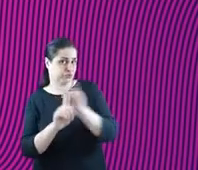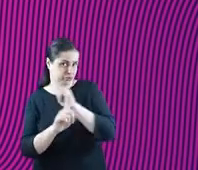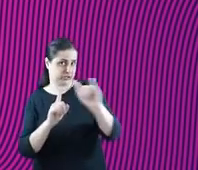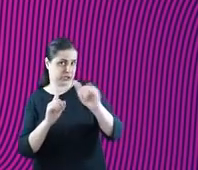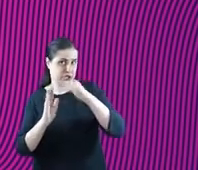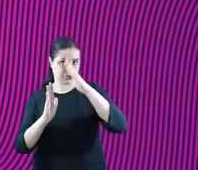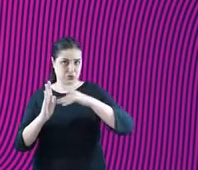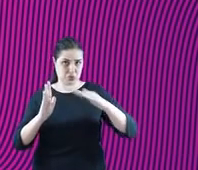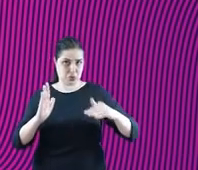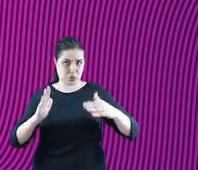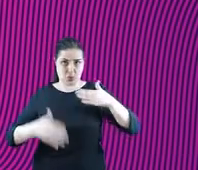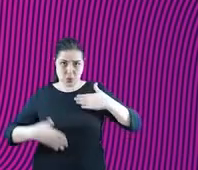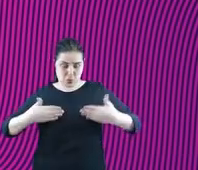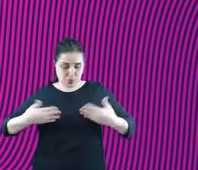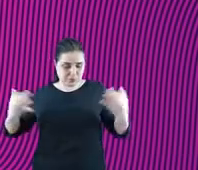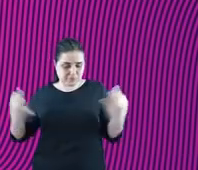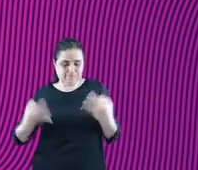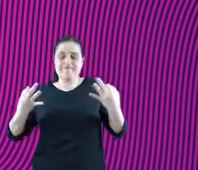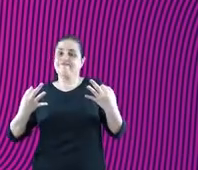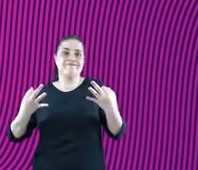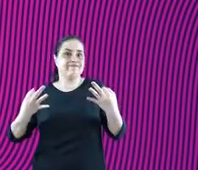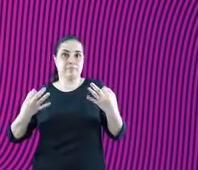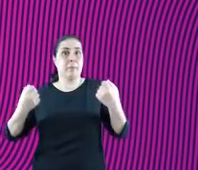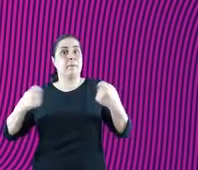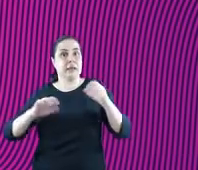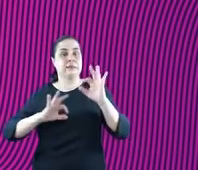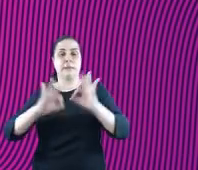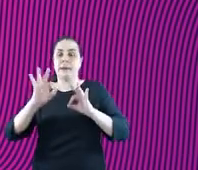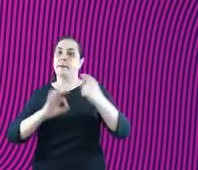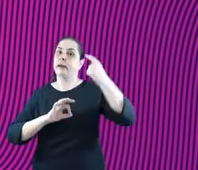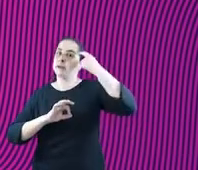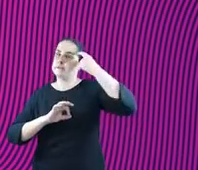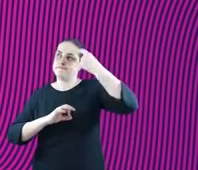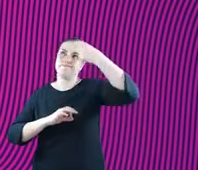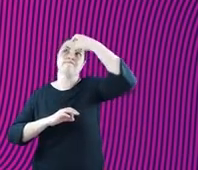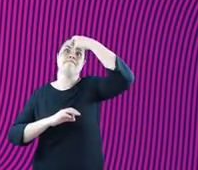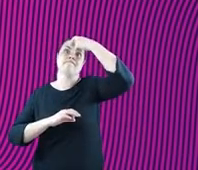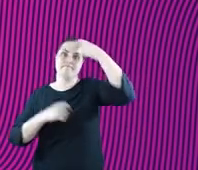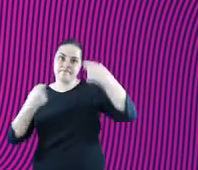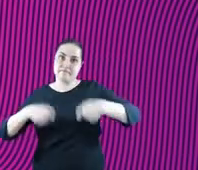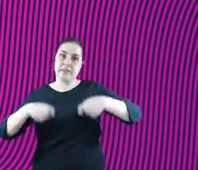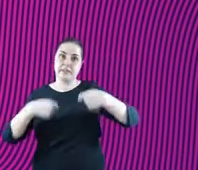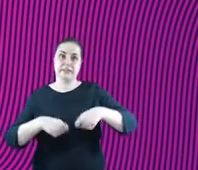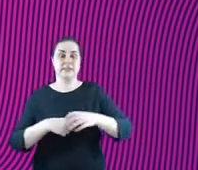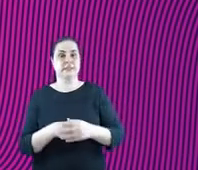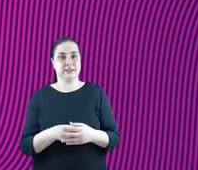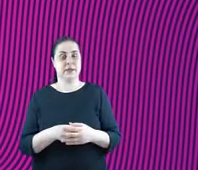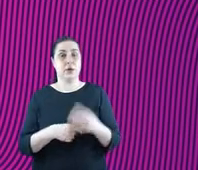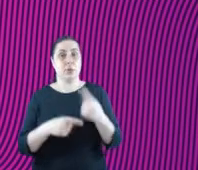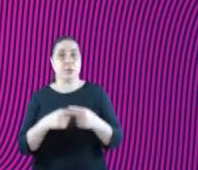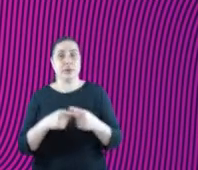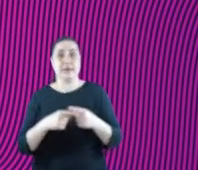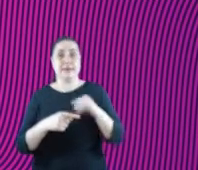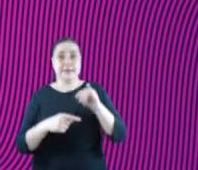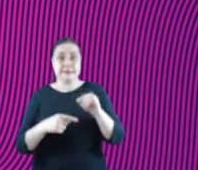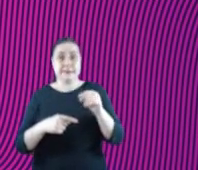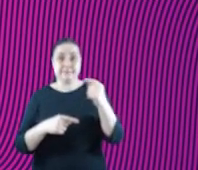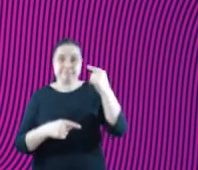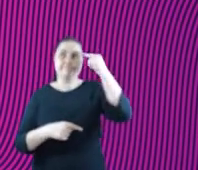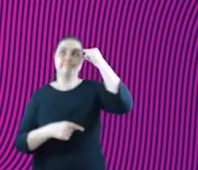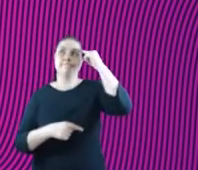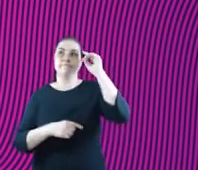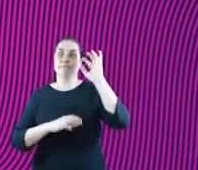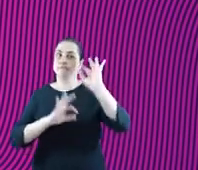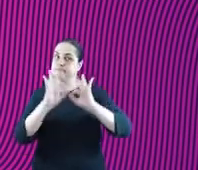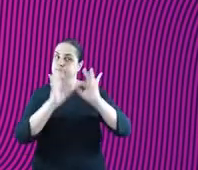tem que estar preparada. E quando ela está preparada, ela aceita melhor essa condição. E a